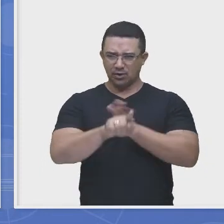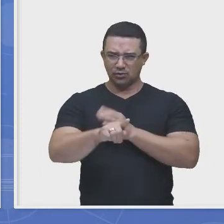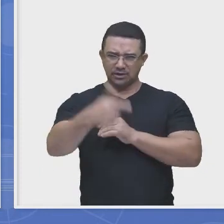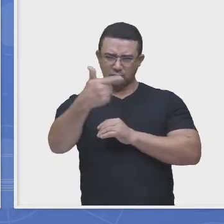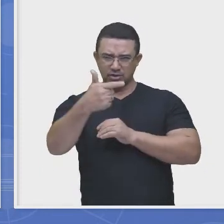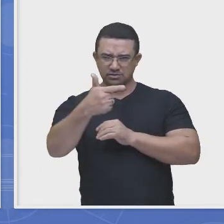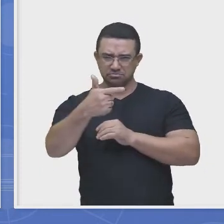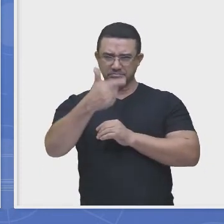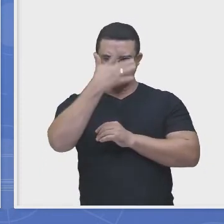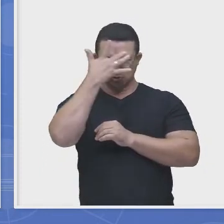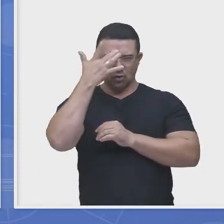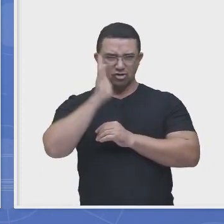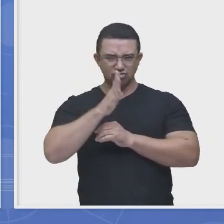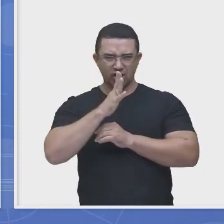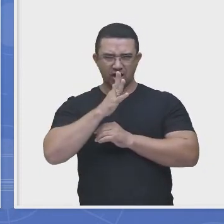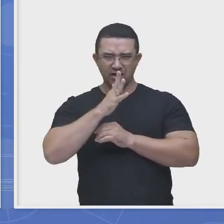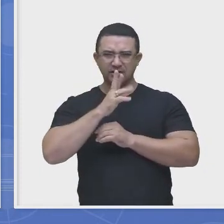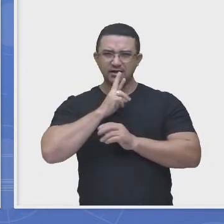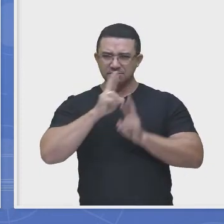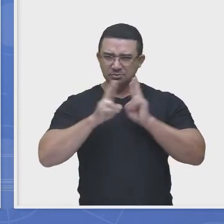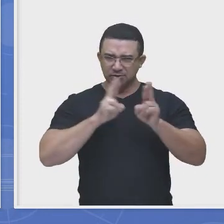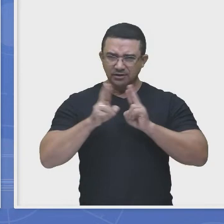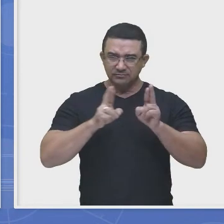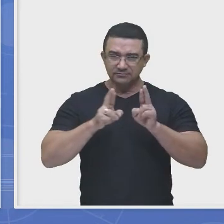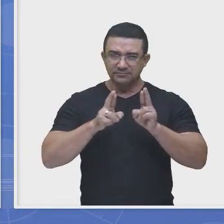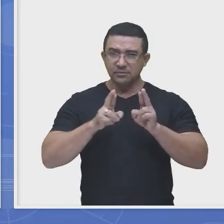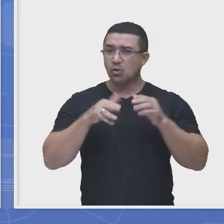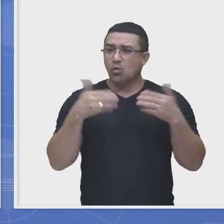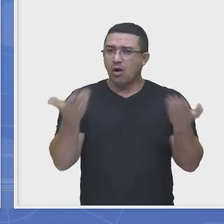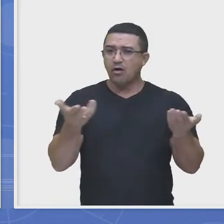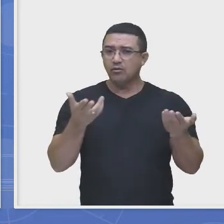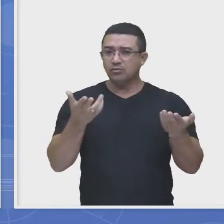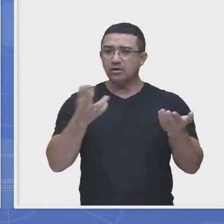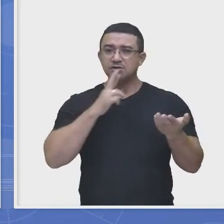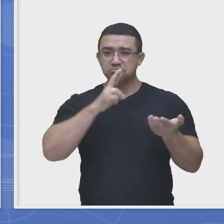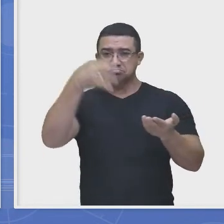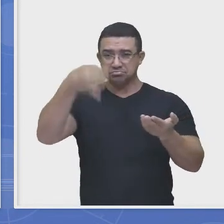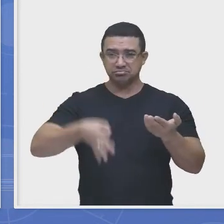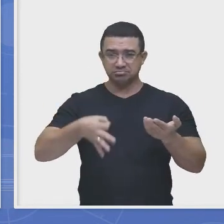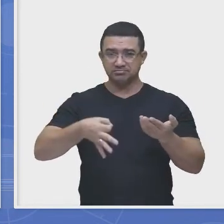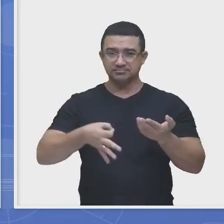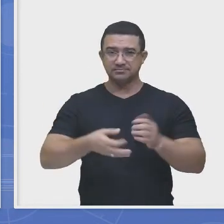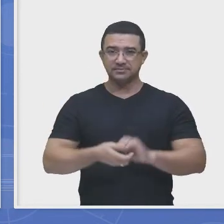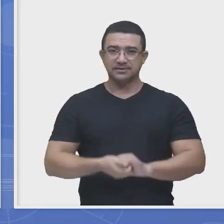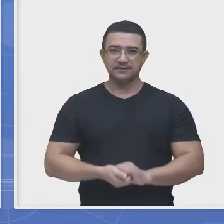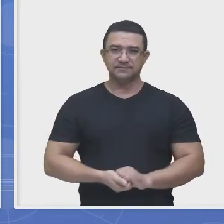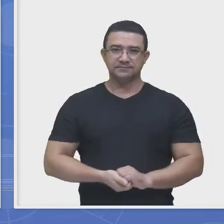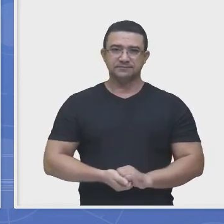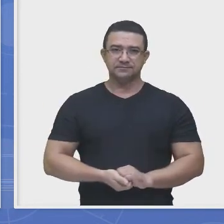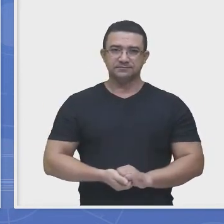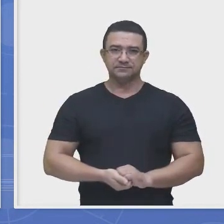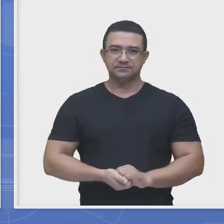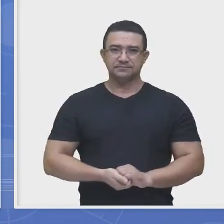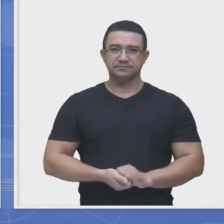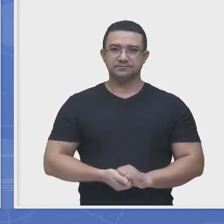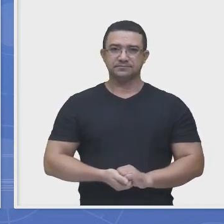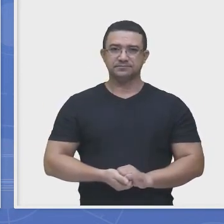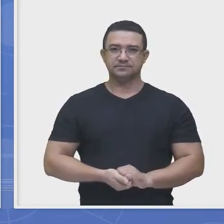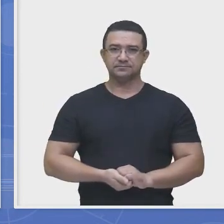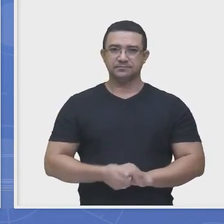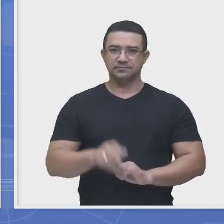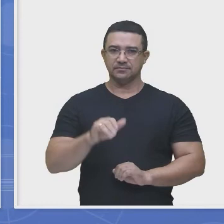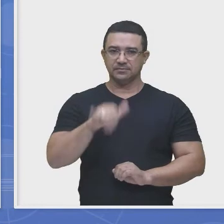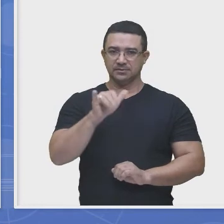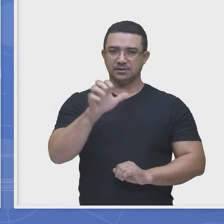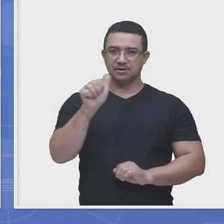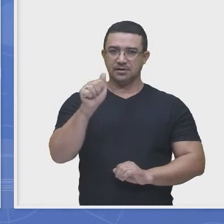se arriscou a responder essa segunda questão? Qual seria a resposta correta? Tínhamos lá algumas alternativas. Yasmin